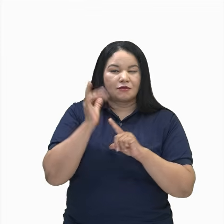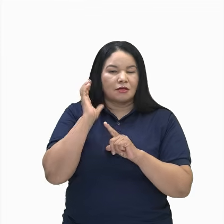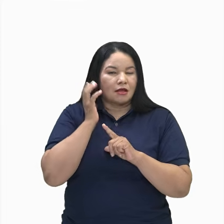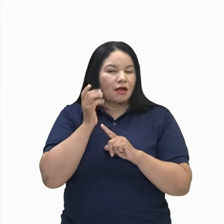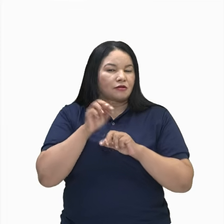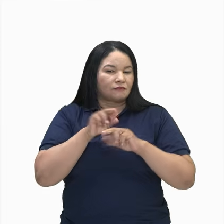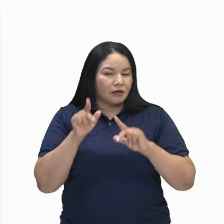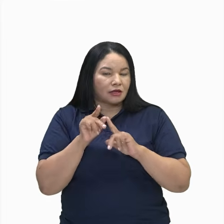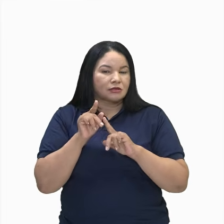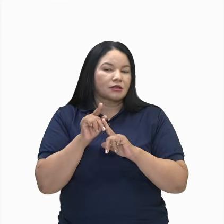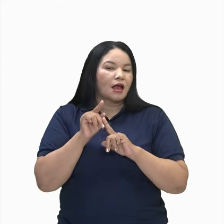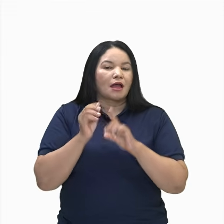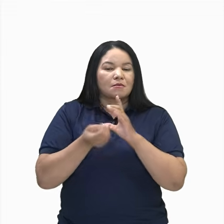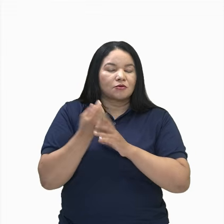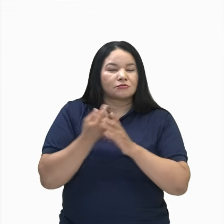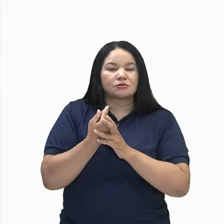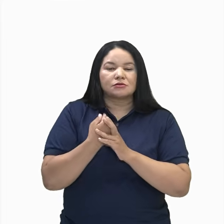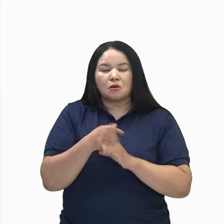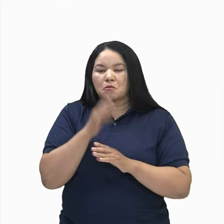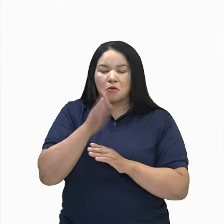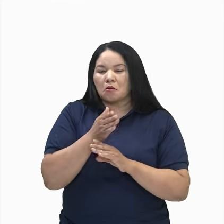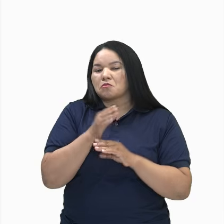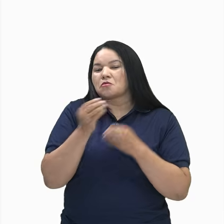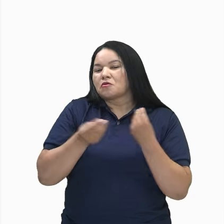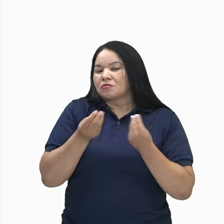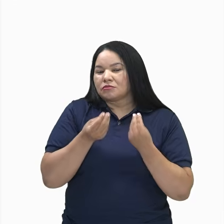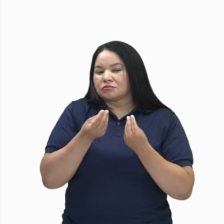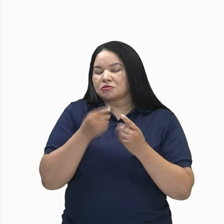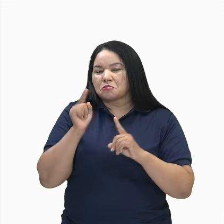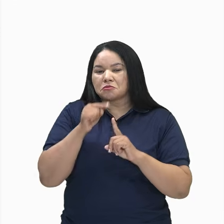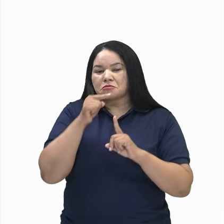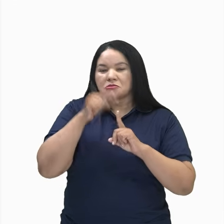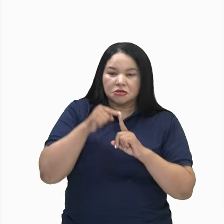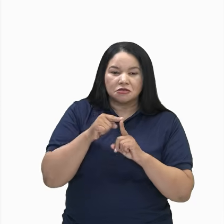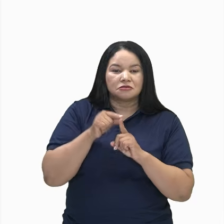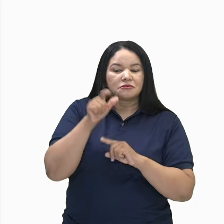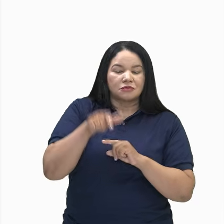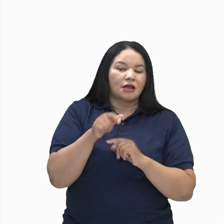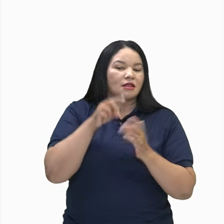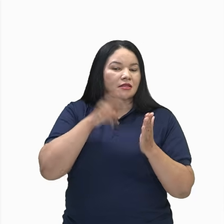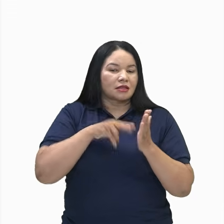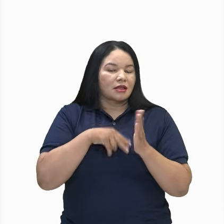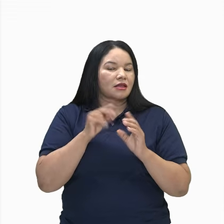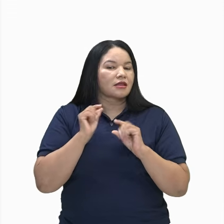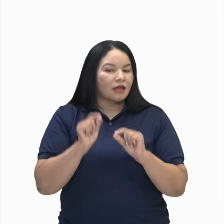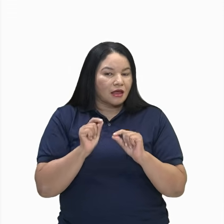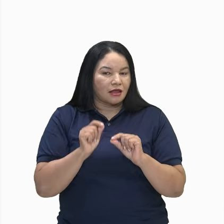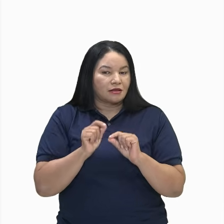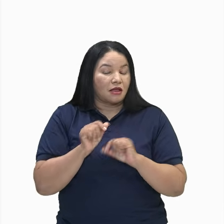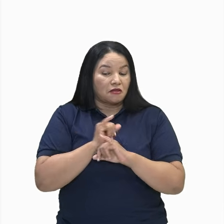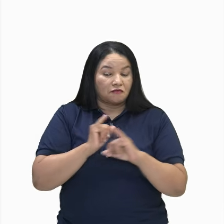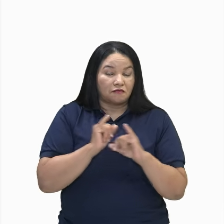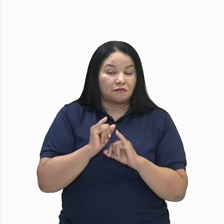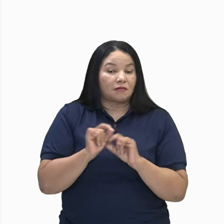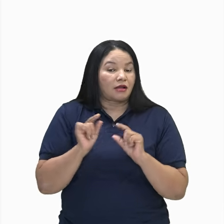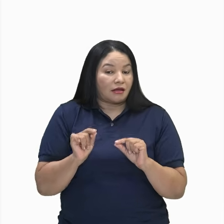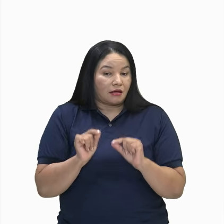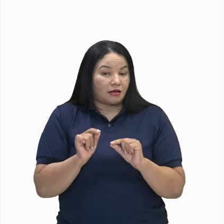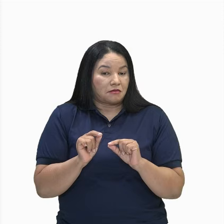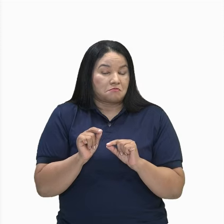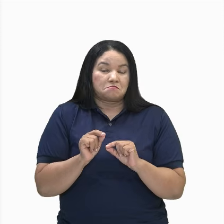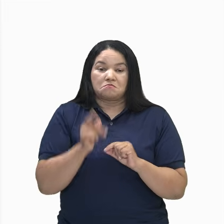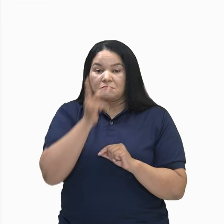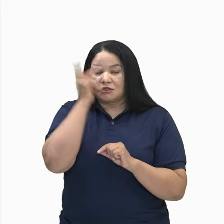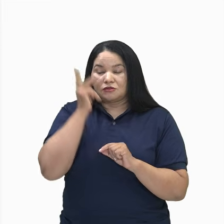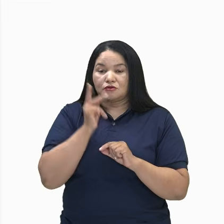sua linha editorial? E qual é o público-alvo, né? Quem ele está querendo informar? São pessoas mais